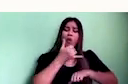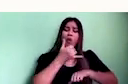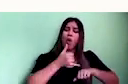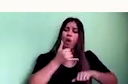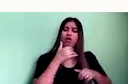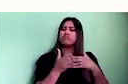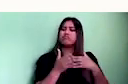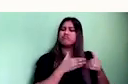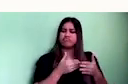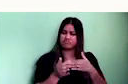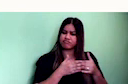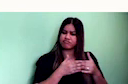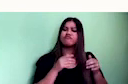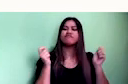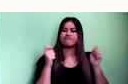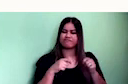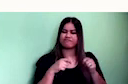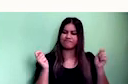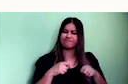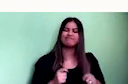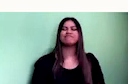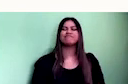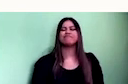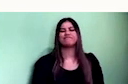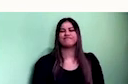massagem.